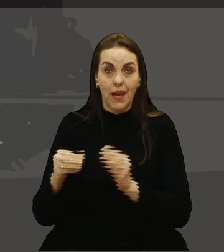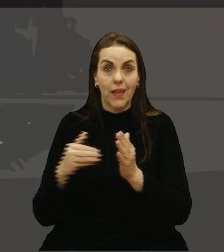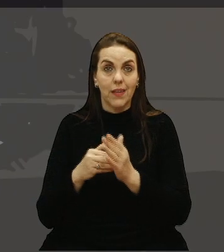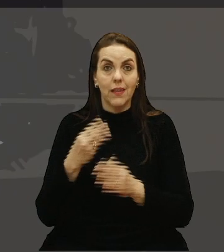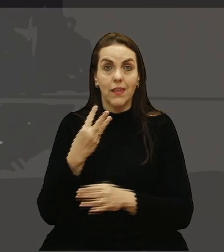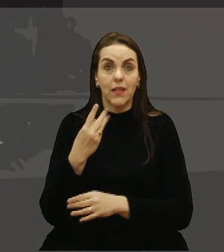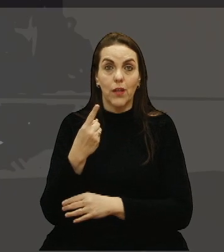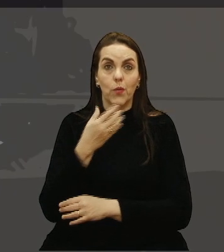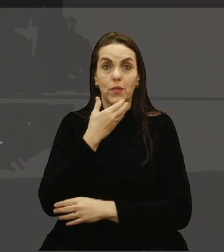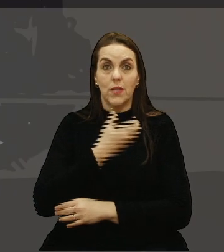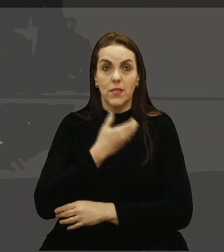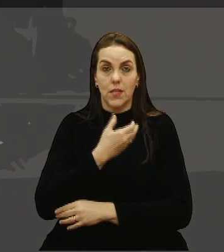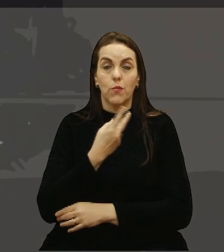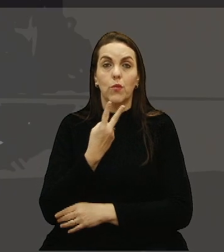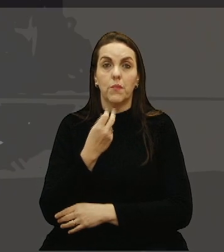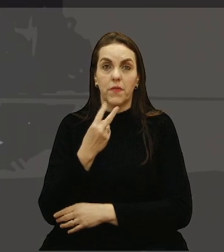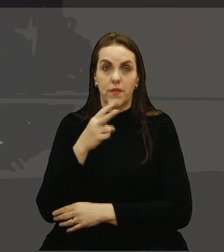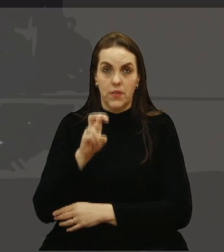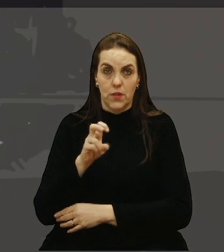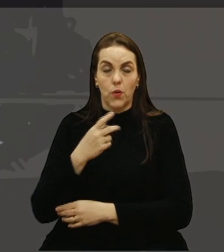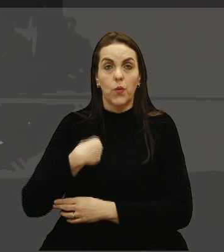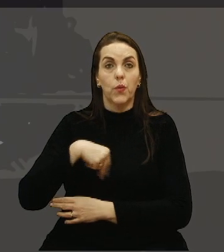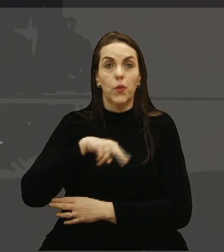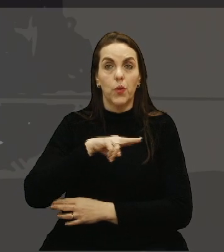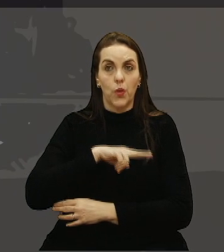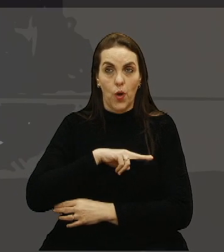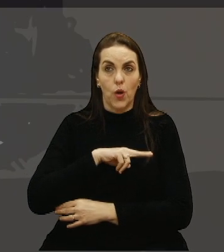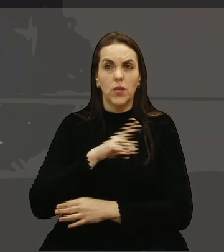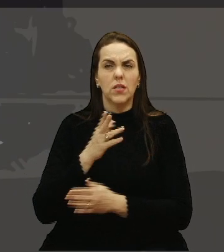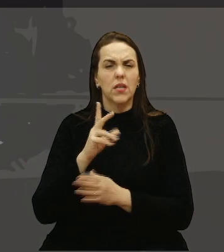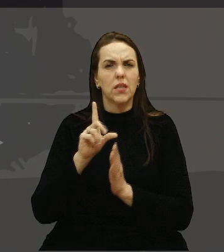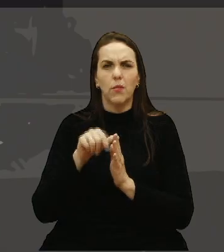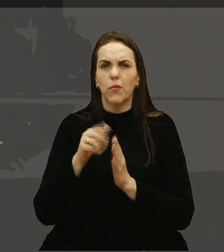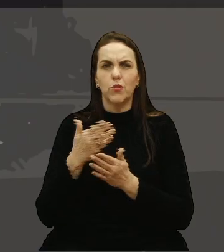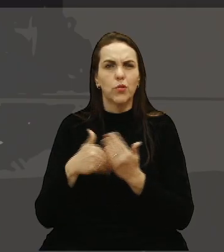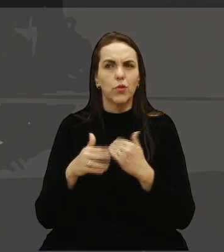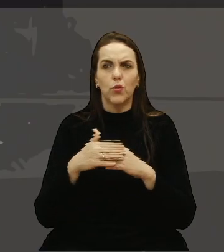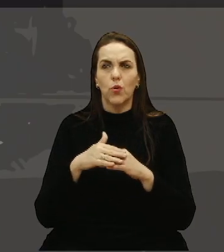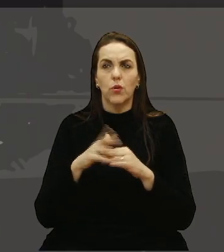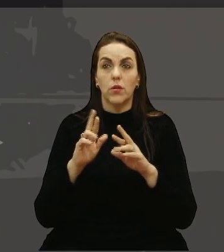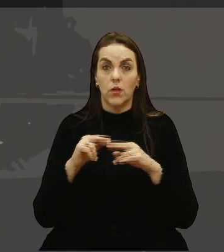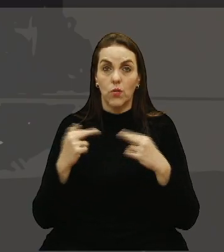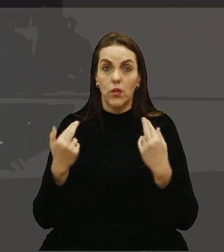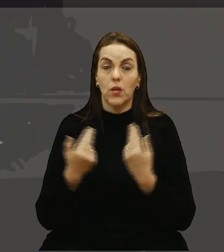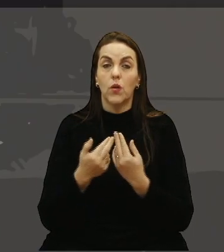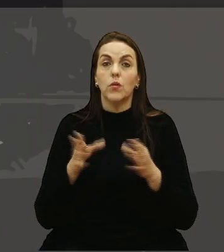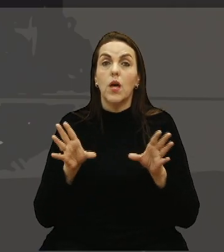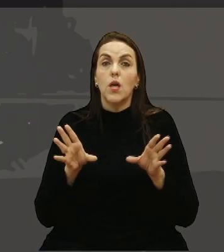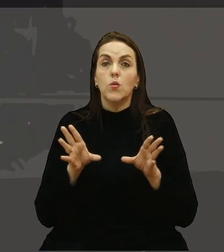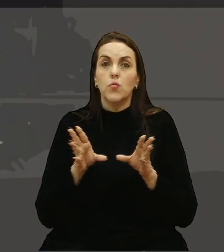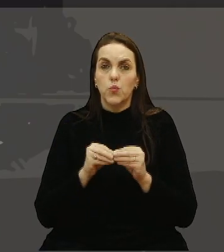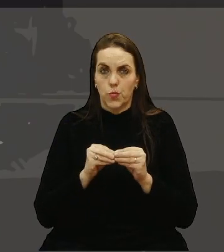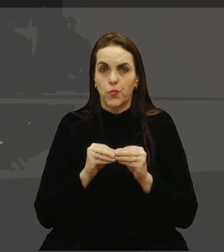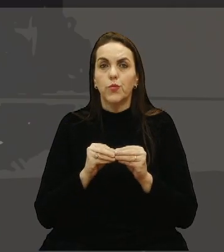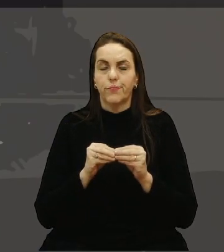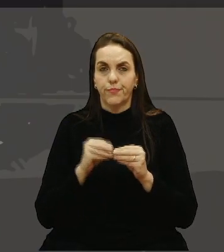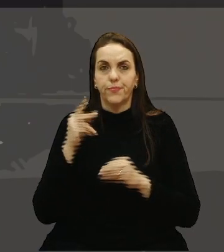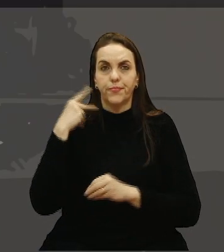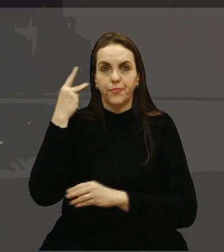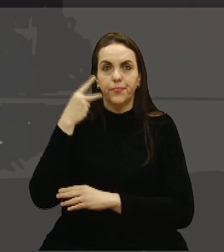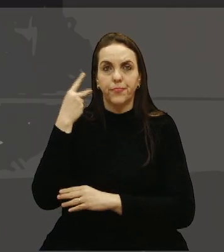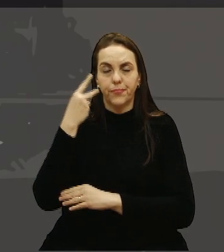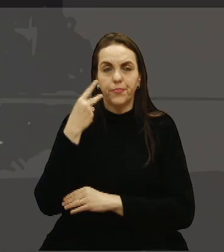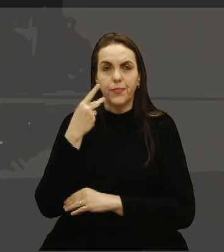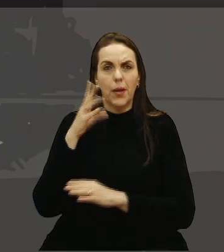31/12/2025. Nós passamos, depois de toda a reunião, um resumo para os vereadores e principalmente